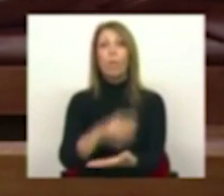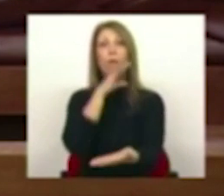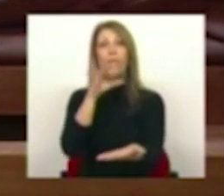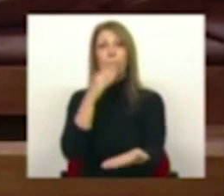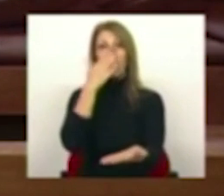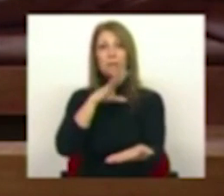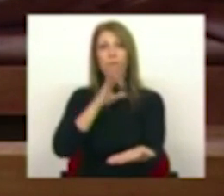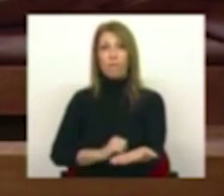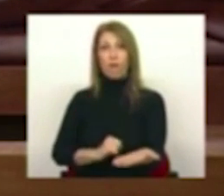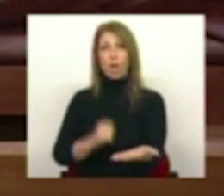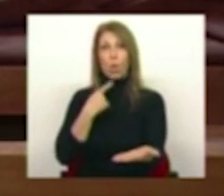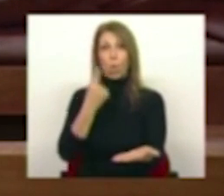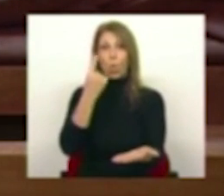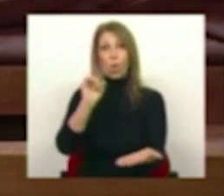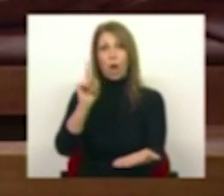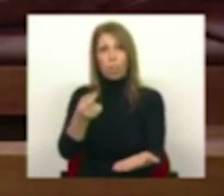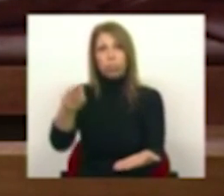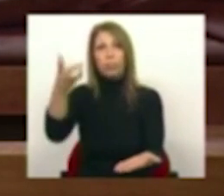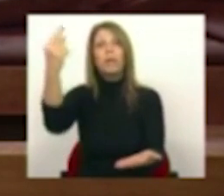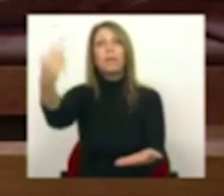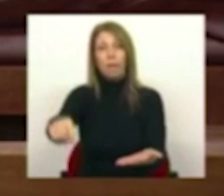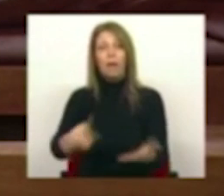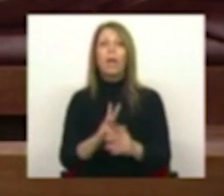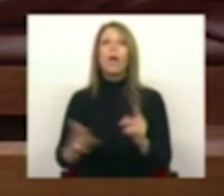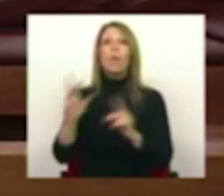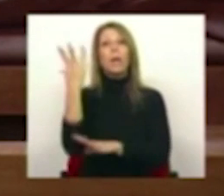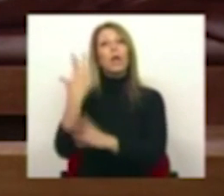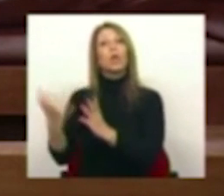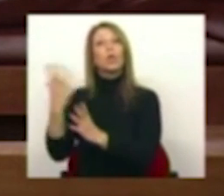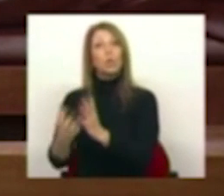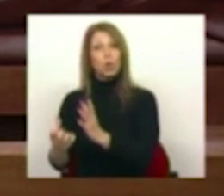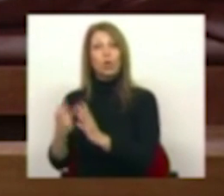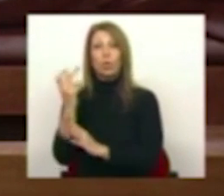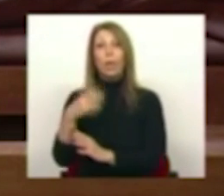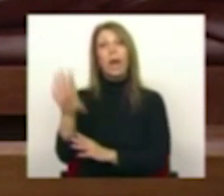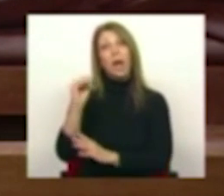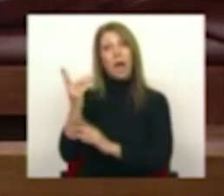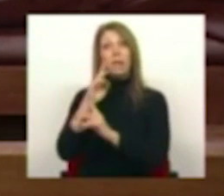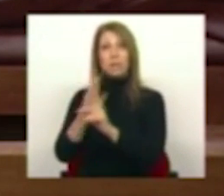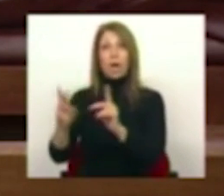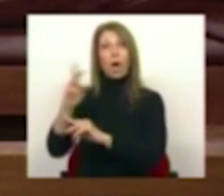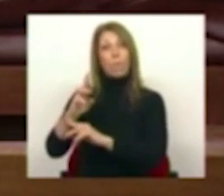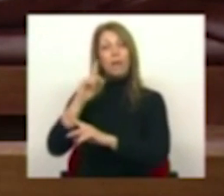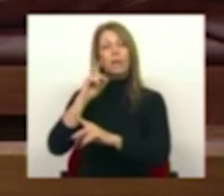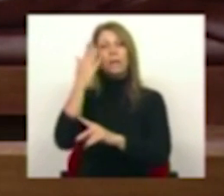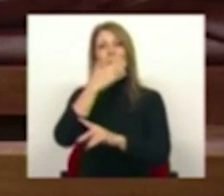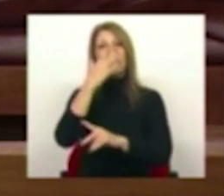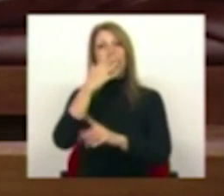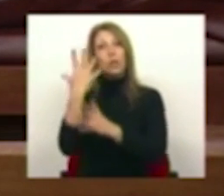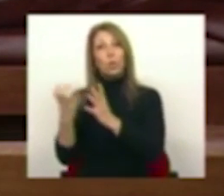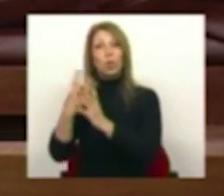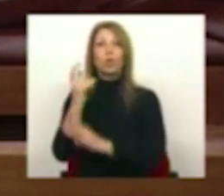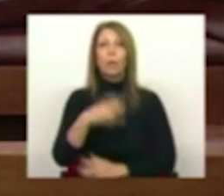que um filho e aumenta as deduções em IRS a partir do segundo filho. Alarga os horários das creches e lança